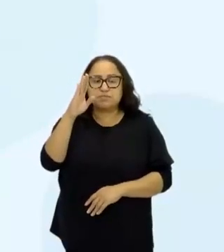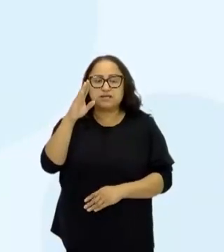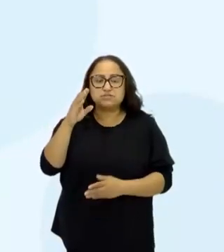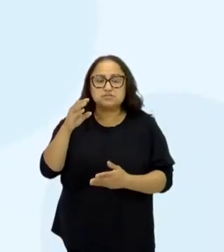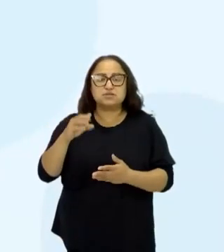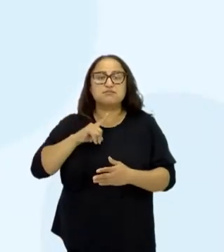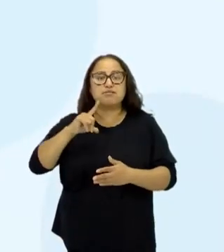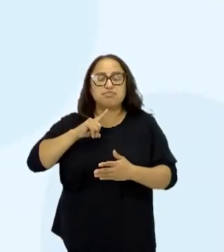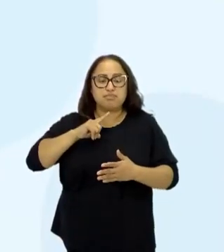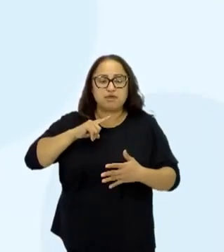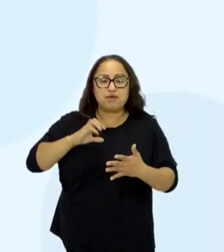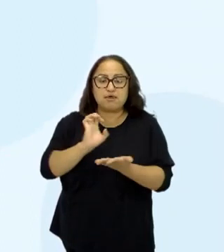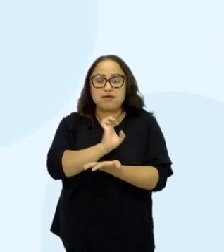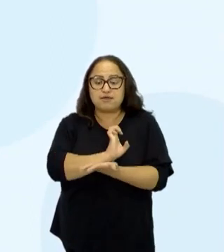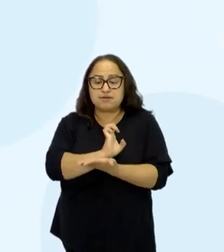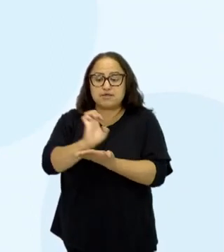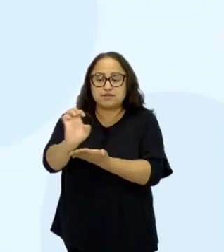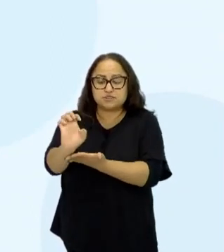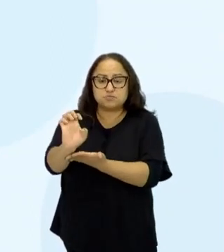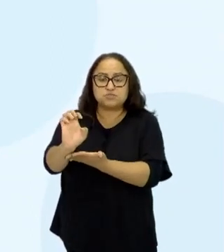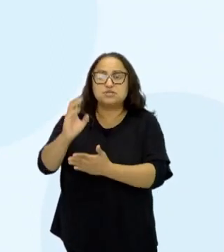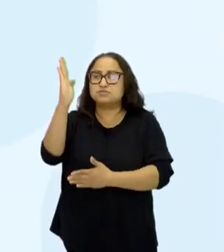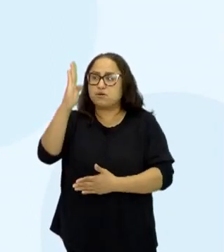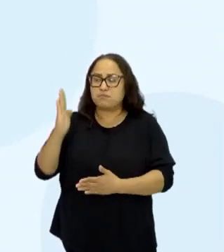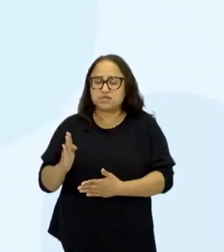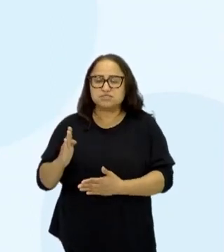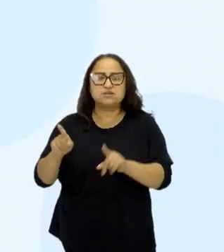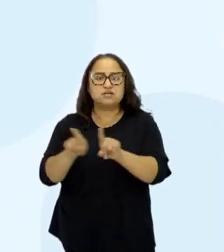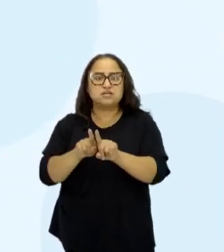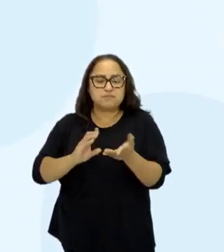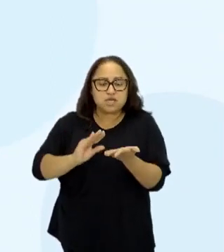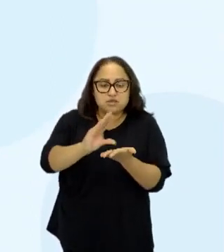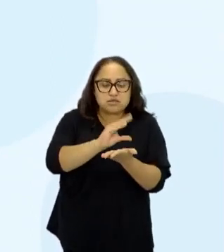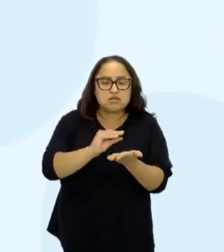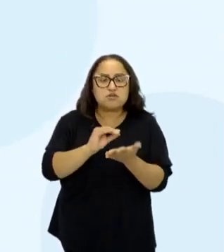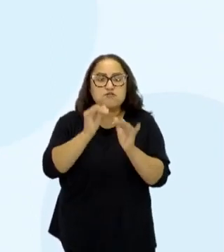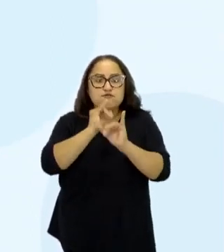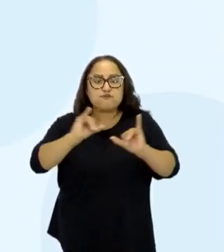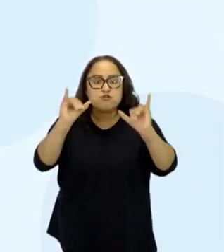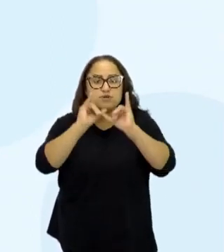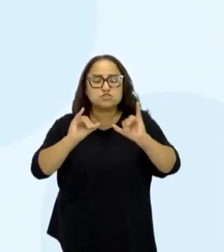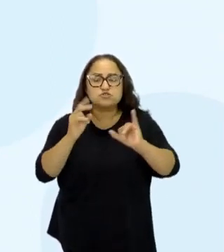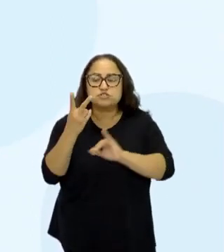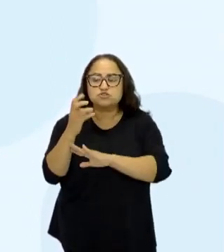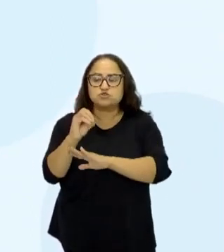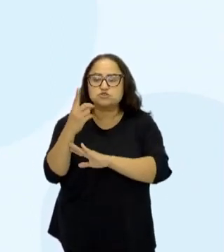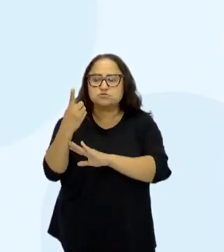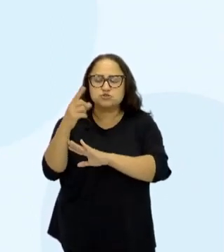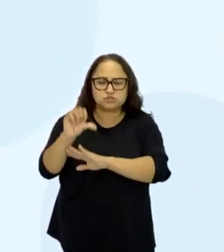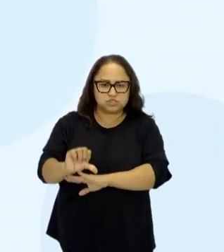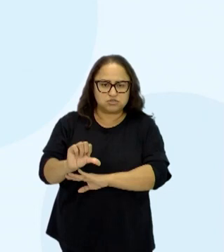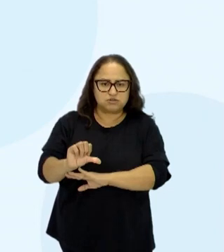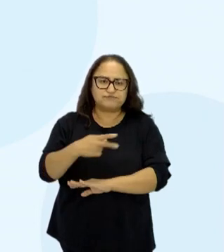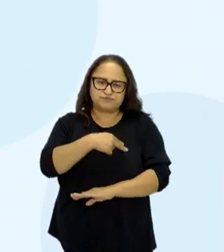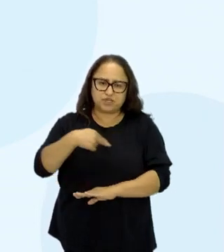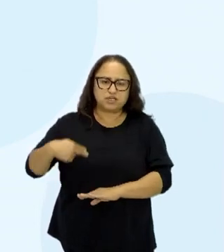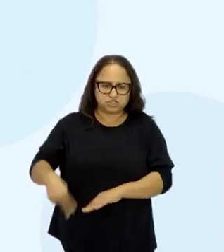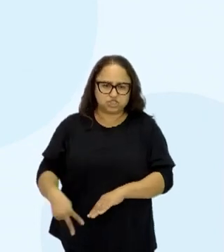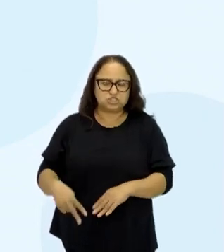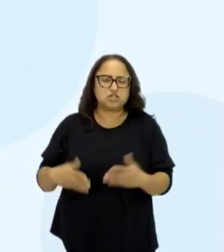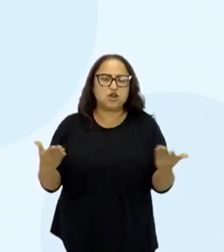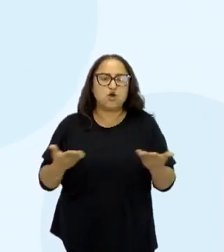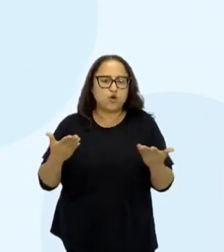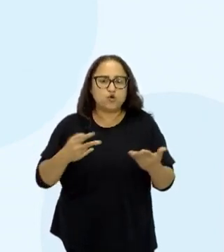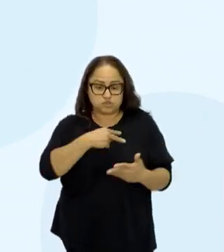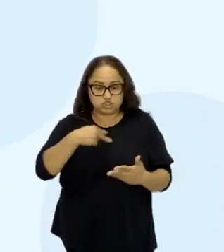da exportação brasileira, também aí dados de 2019. Olha que interessante aí, Alcides. Comentei da China, né? Hoje a